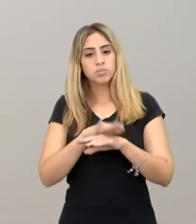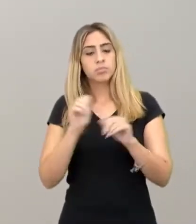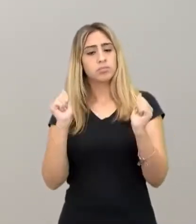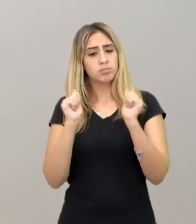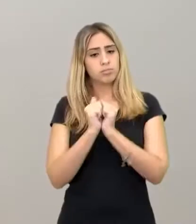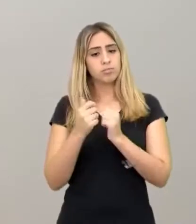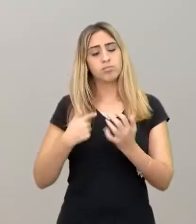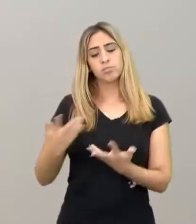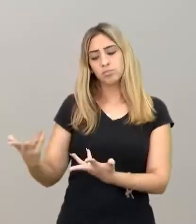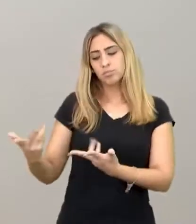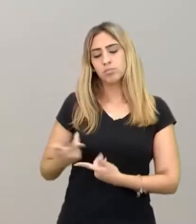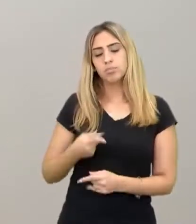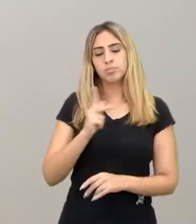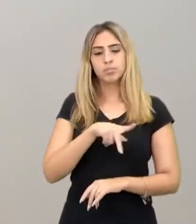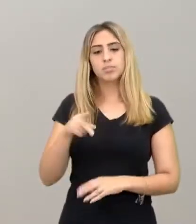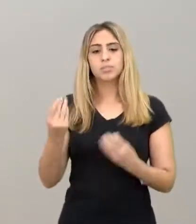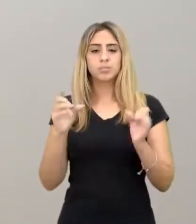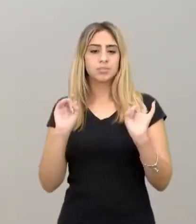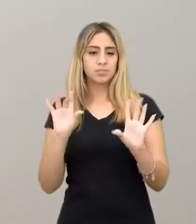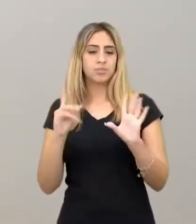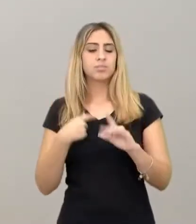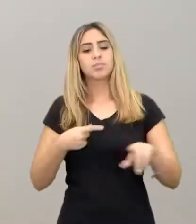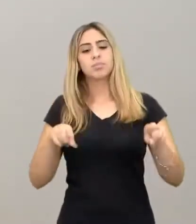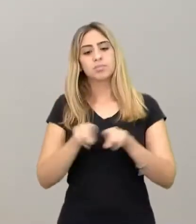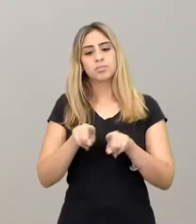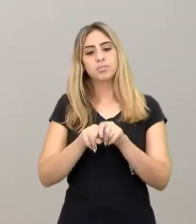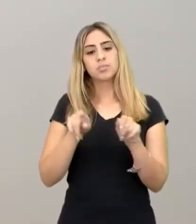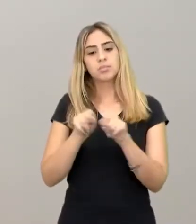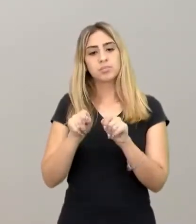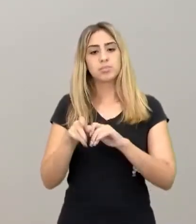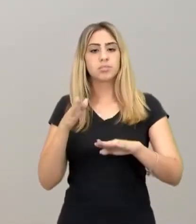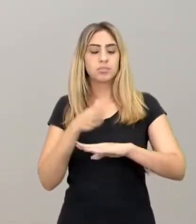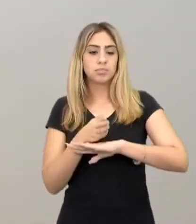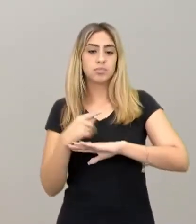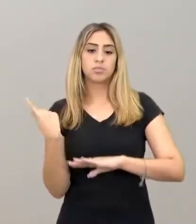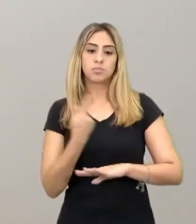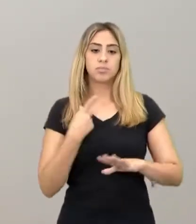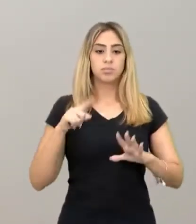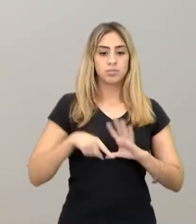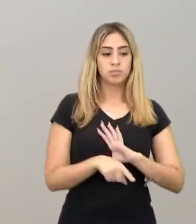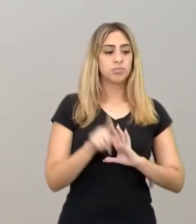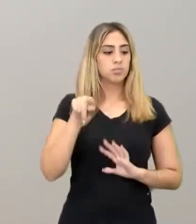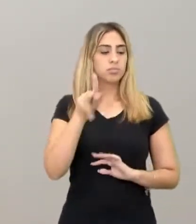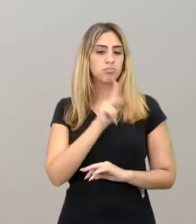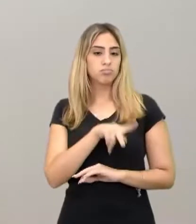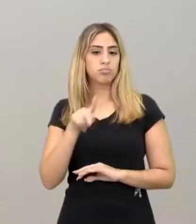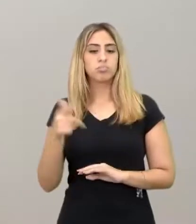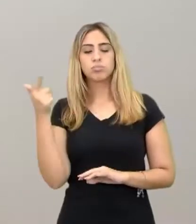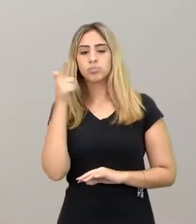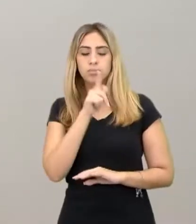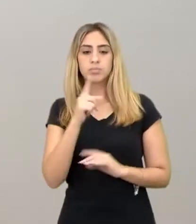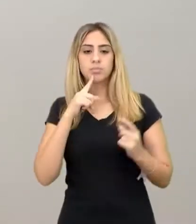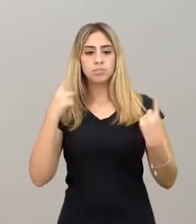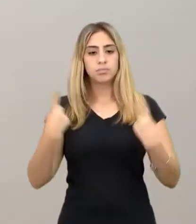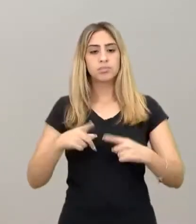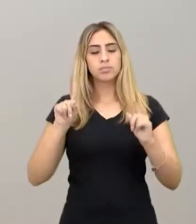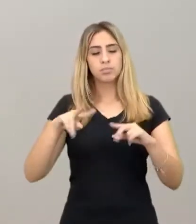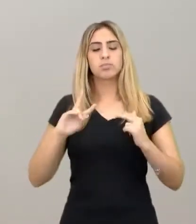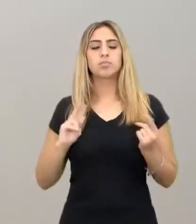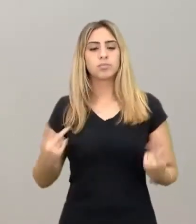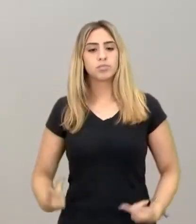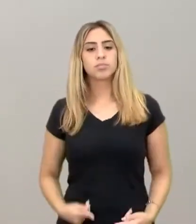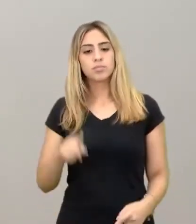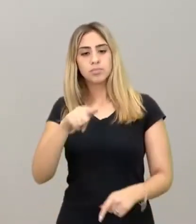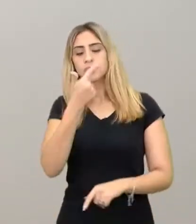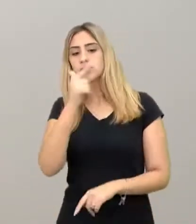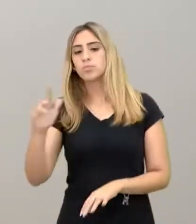conversa, eu convidei uma professora muito especial que também faz parte do nosso aprofundamento, que é Superar Desafios de Humanas, e ela é de